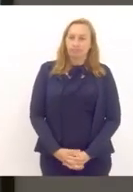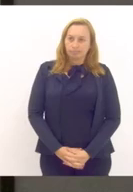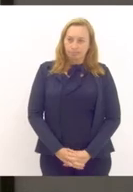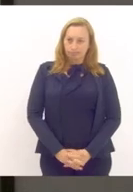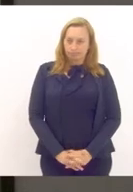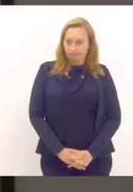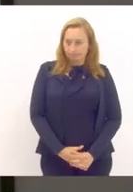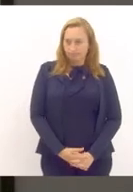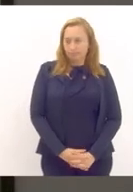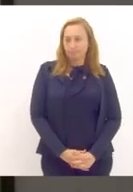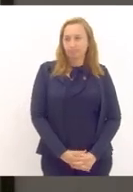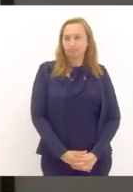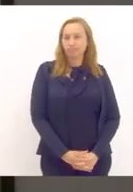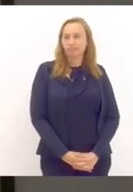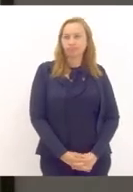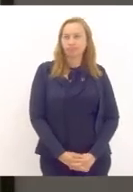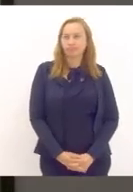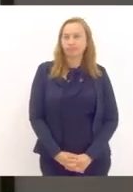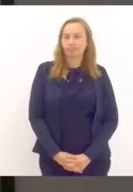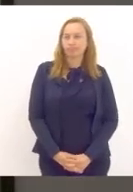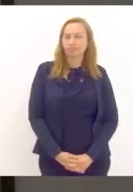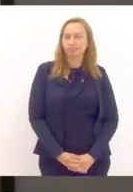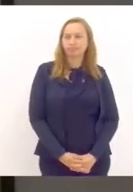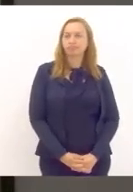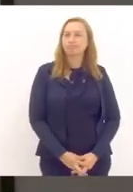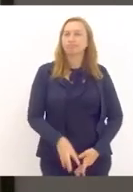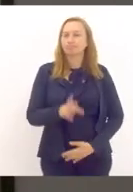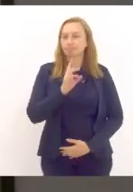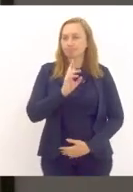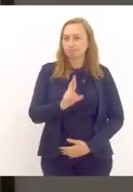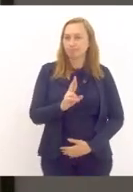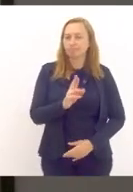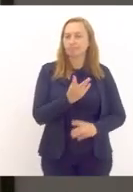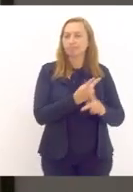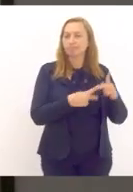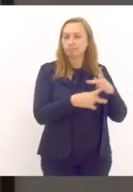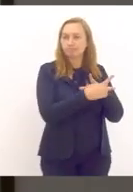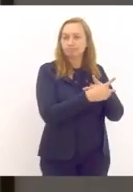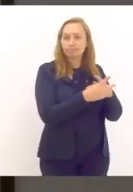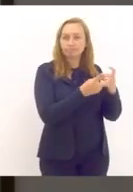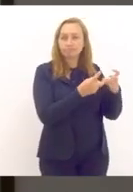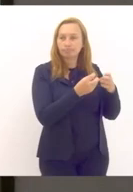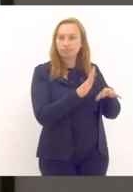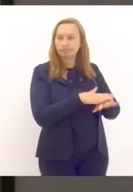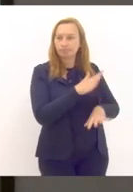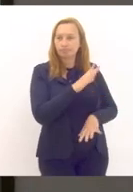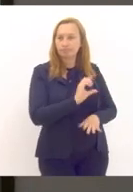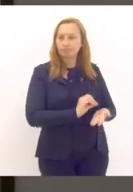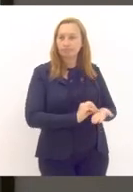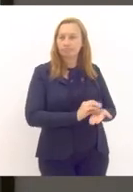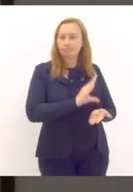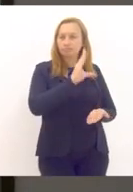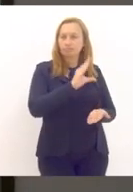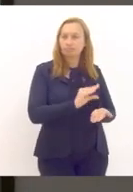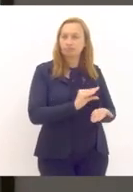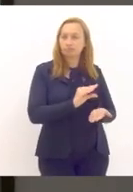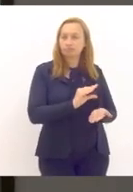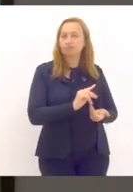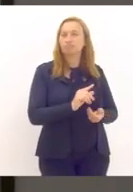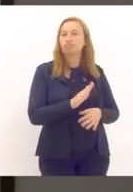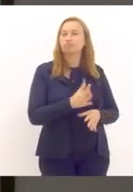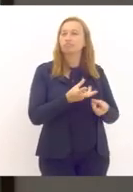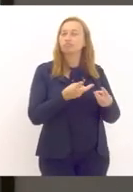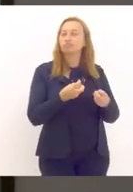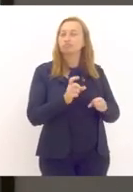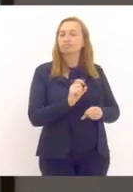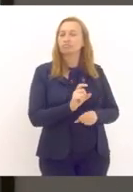Bem, do resultado previdenciário, que foi aquele que nos chamou mais atenção, dado o seu volume, o que nós observamos? Que, na